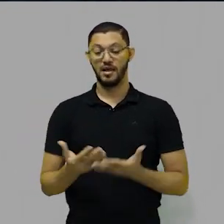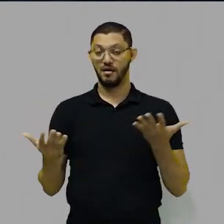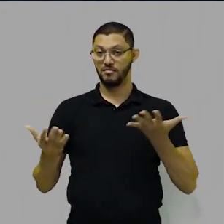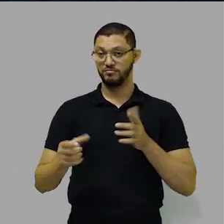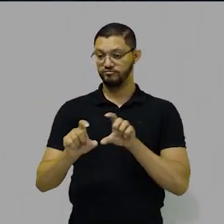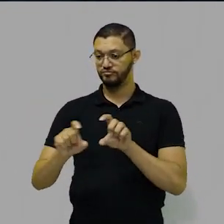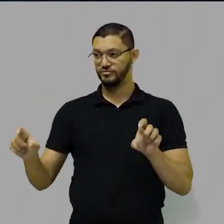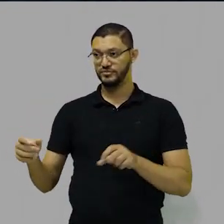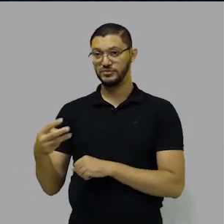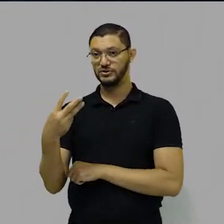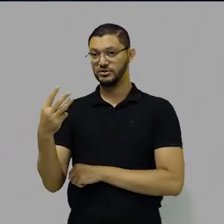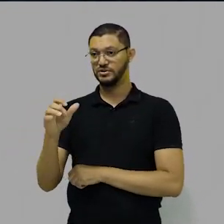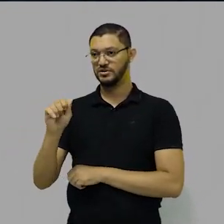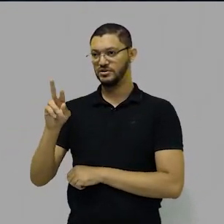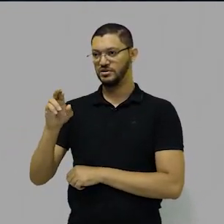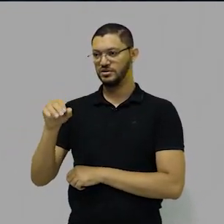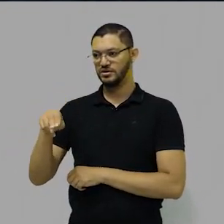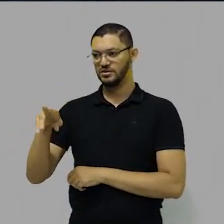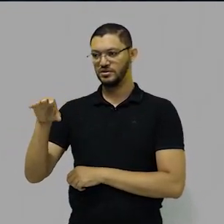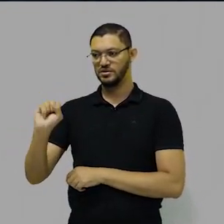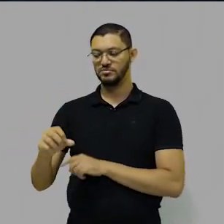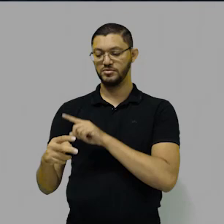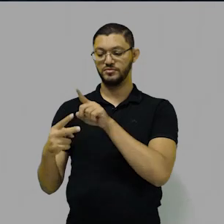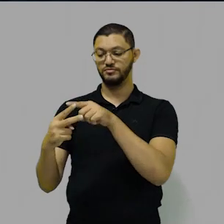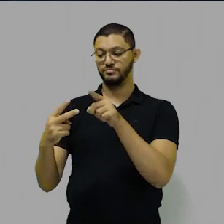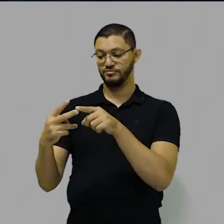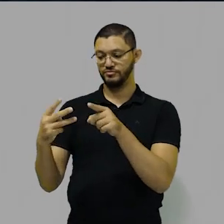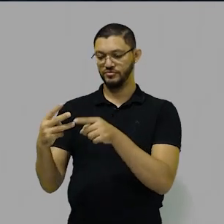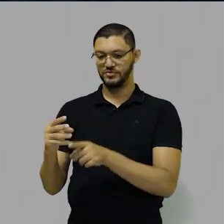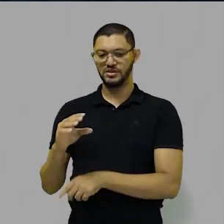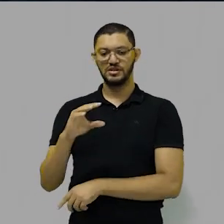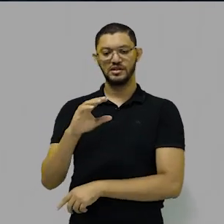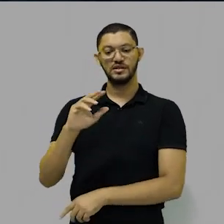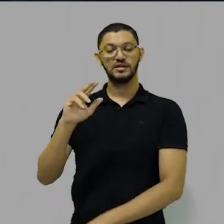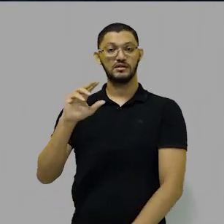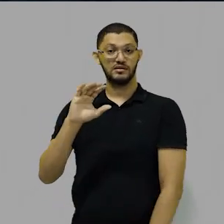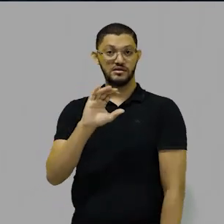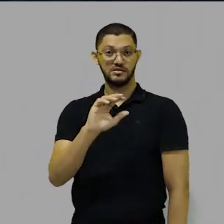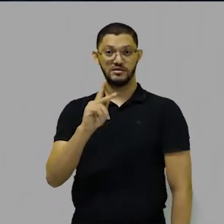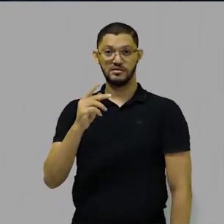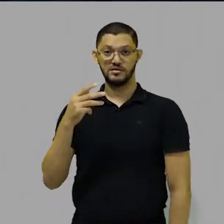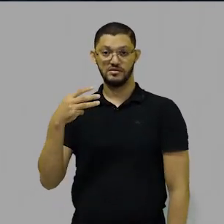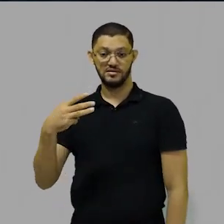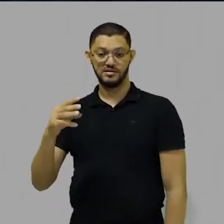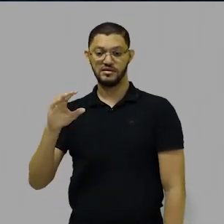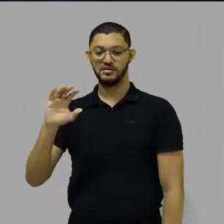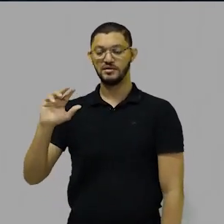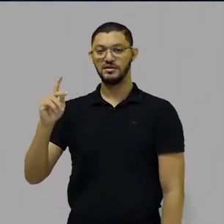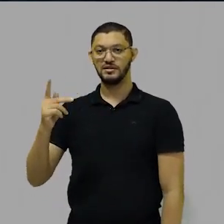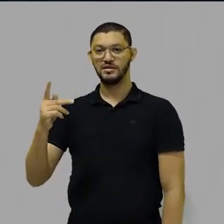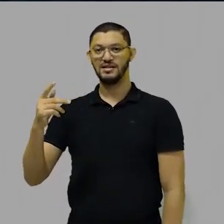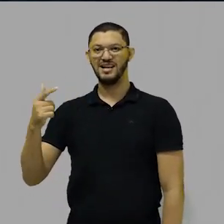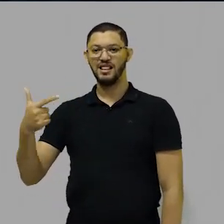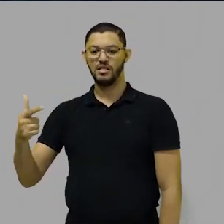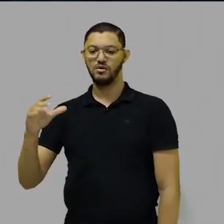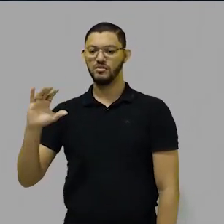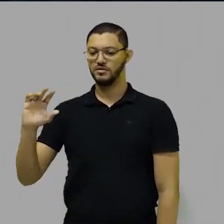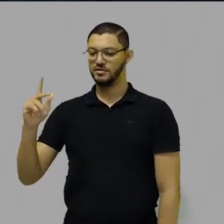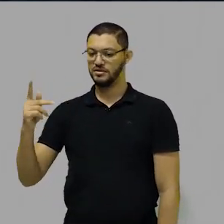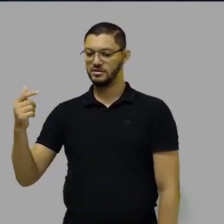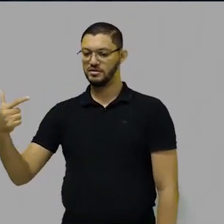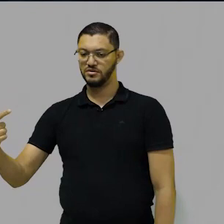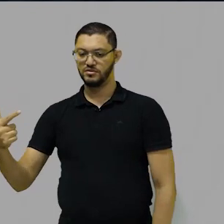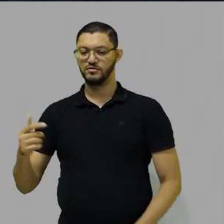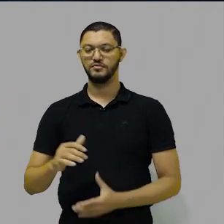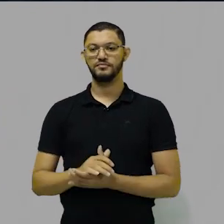3 carbonos. É o grupo CH3, CH2, CH2. Esse grupo ele é chamado de grupo